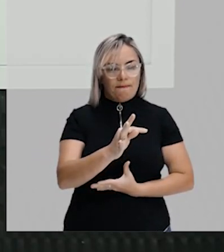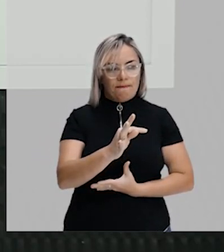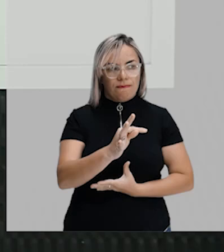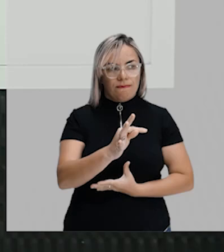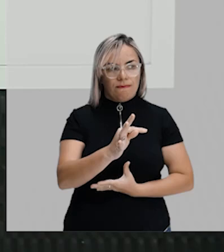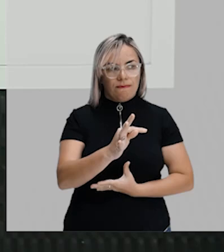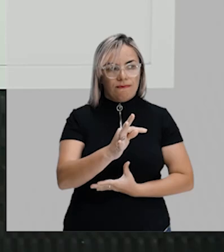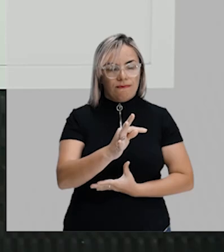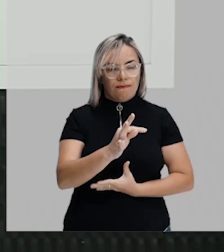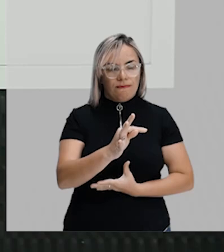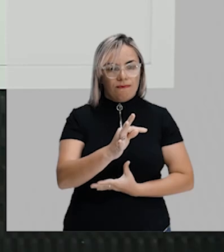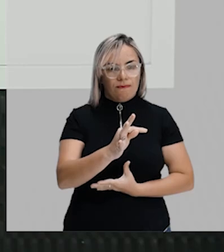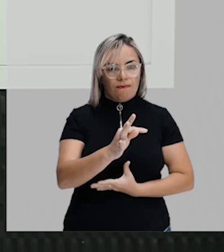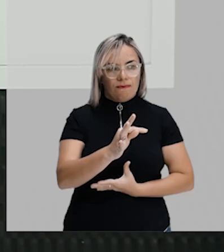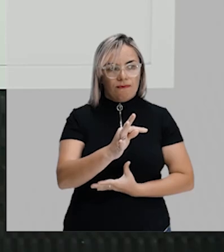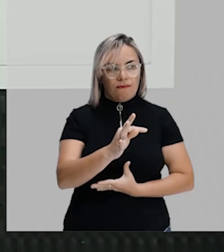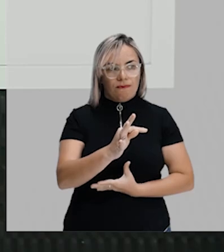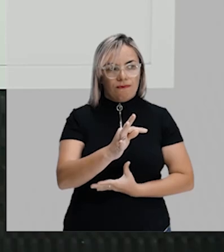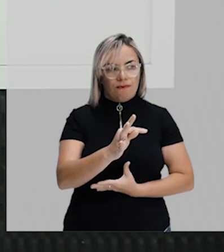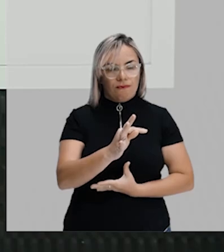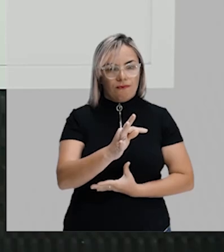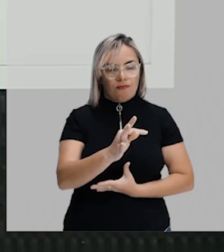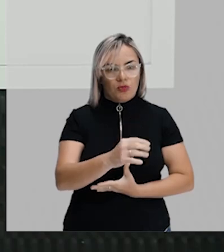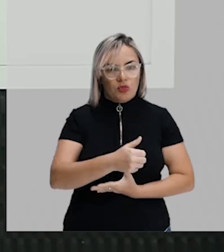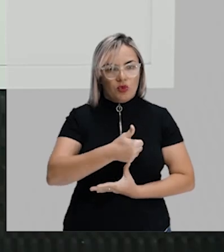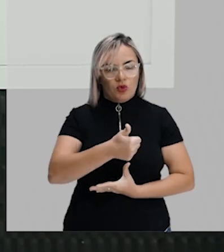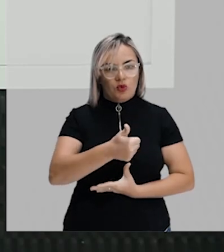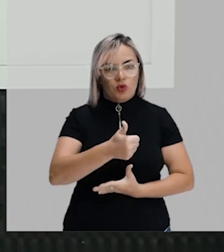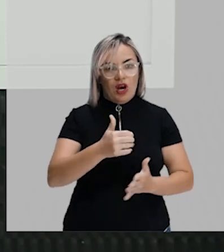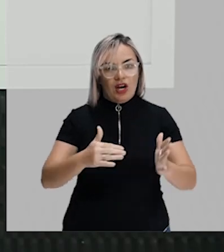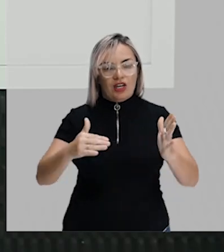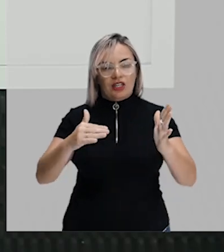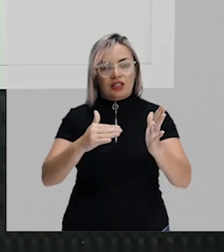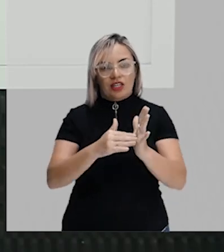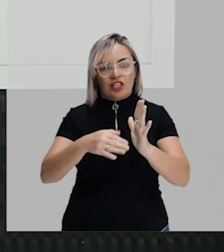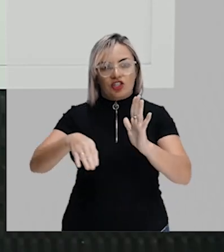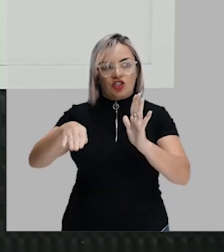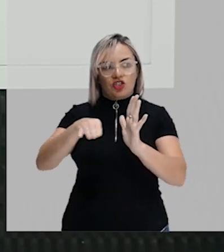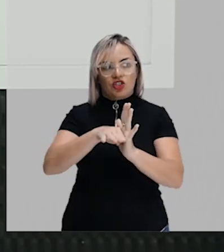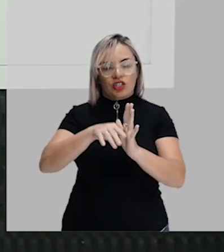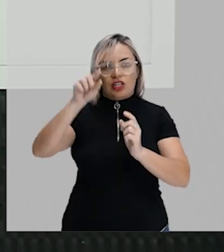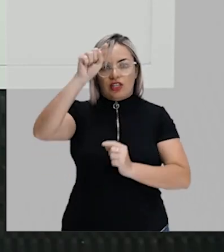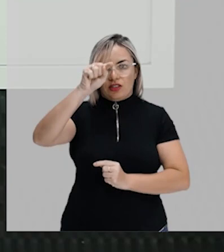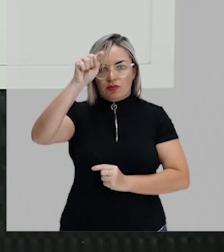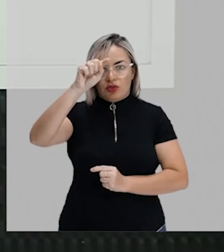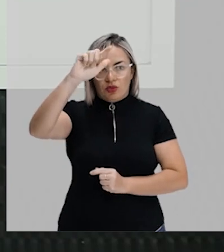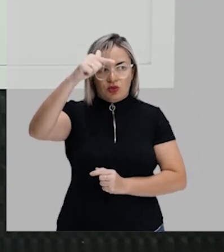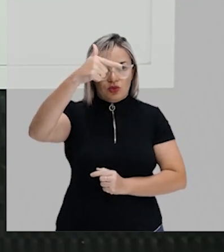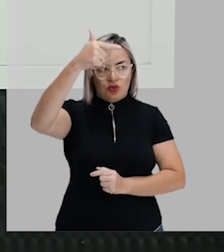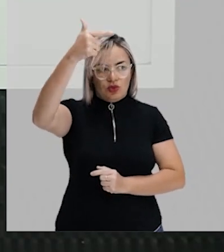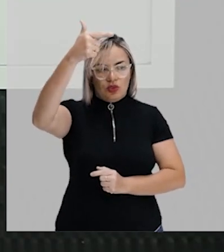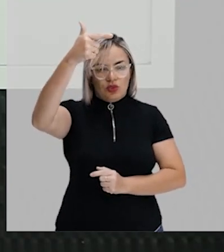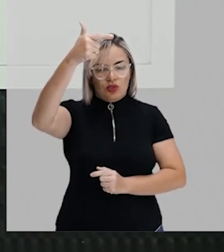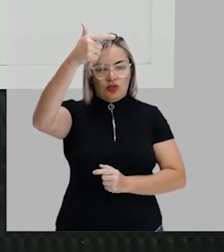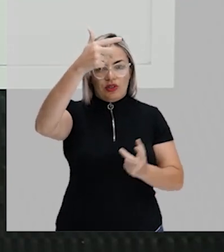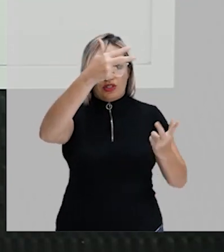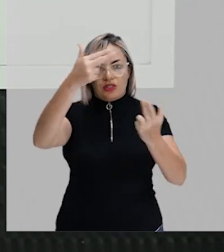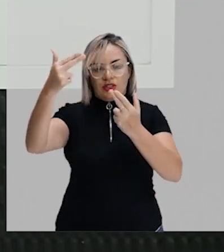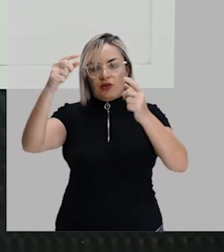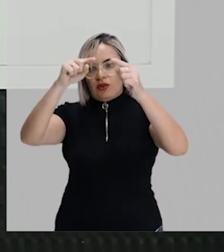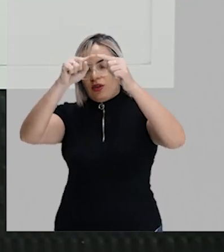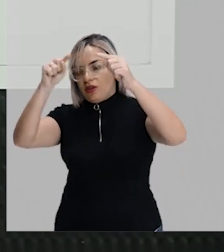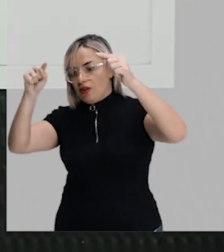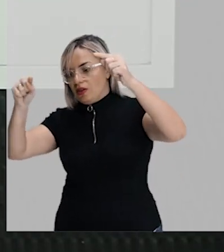então, vou chamar aqui de tempo 1, que é até ele chegar ao 2, vai ser igual ao tempo 2, né, que é de 2 até ele alcançar o